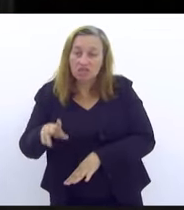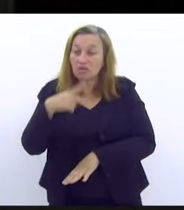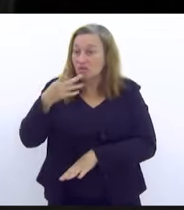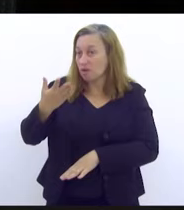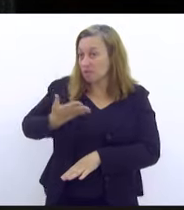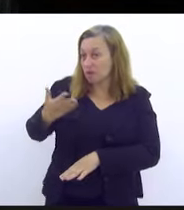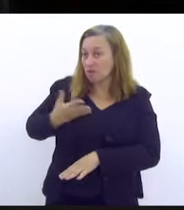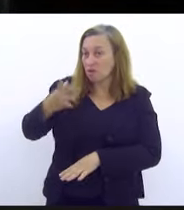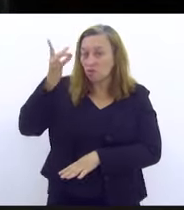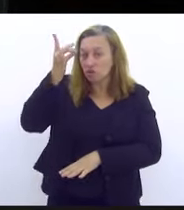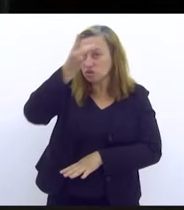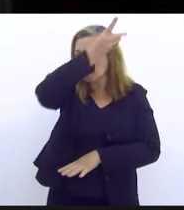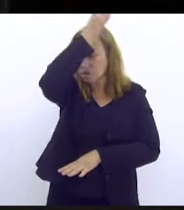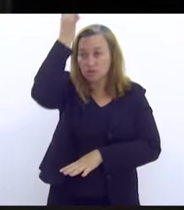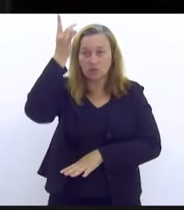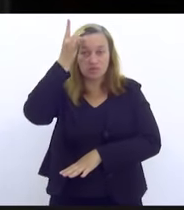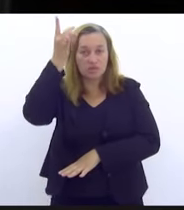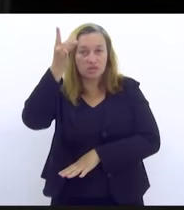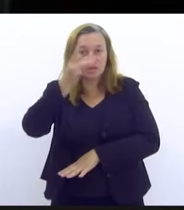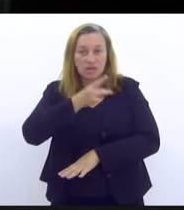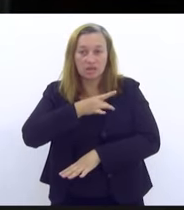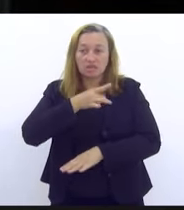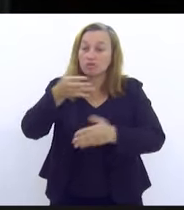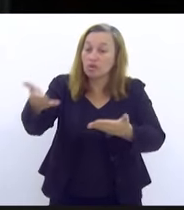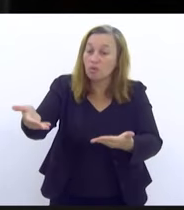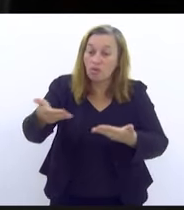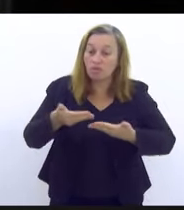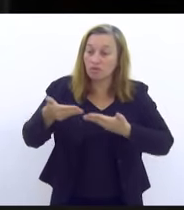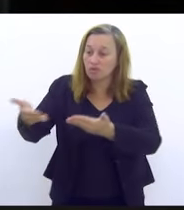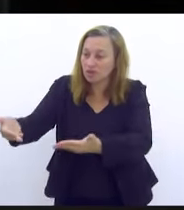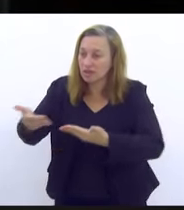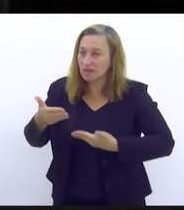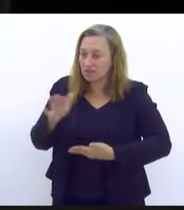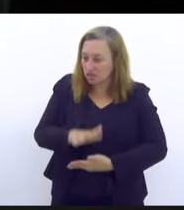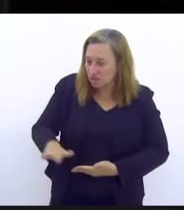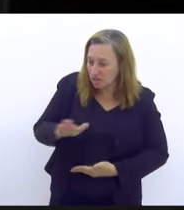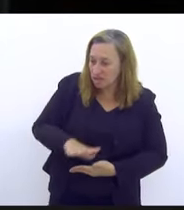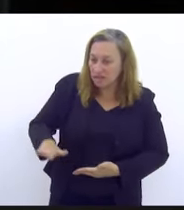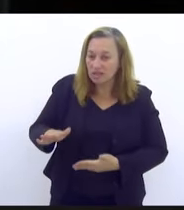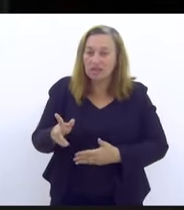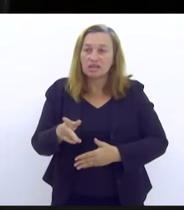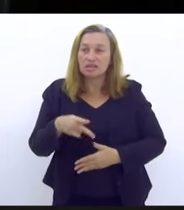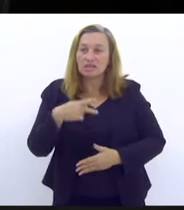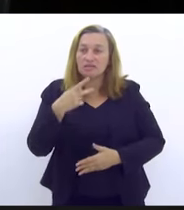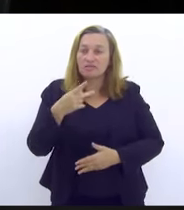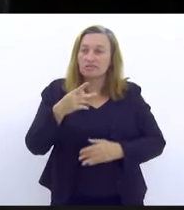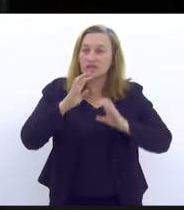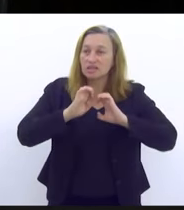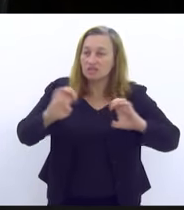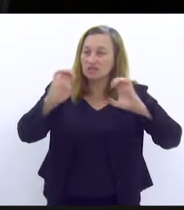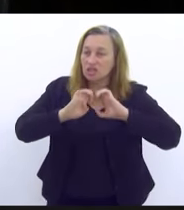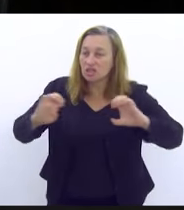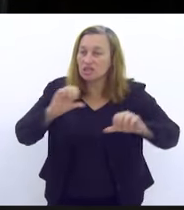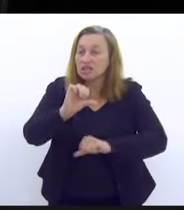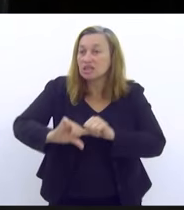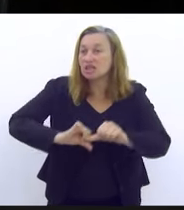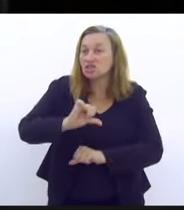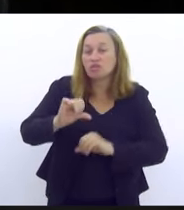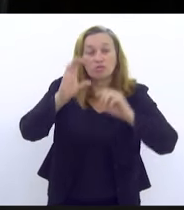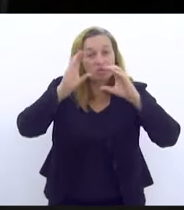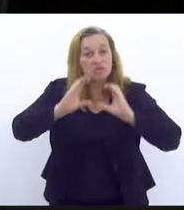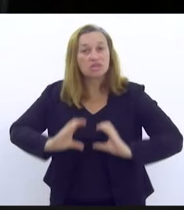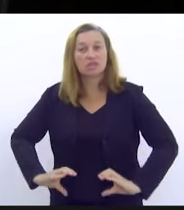Espírito Santo chama essas crianças, essa palavra que é dada ali, transforma o quê? Num